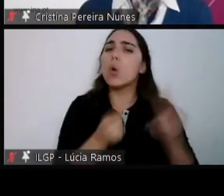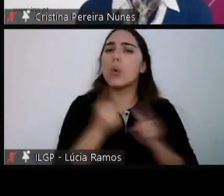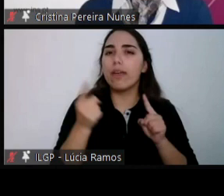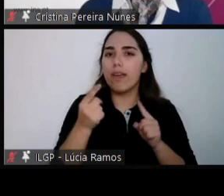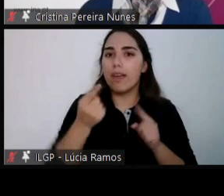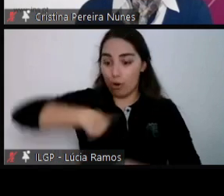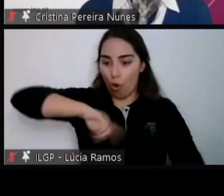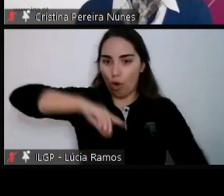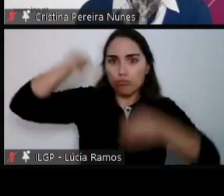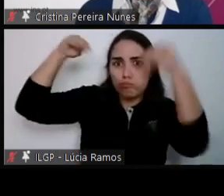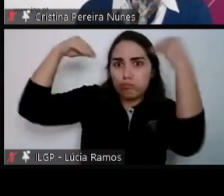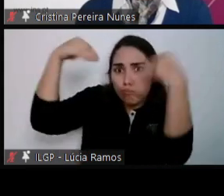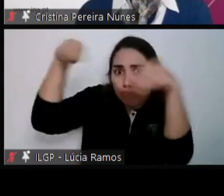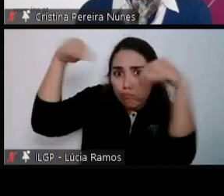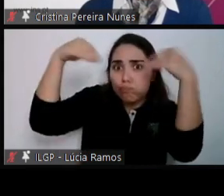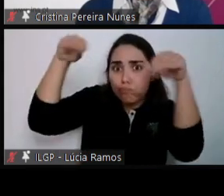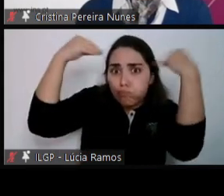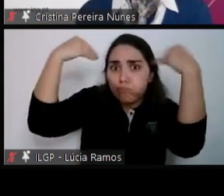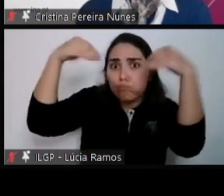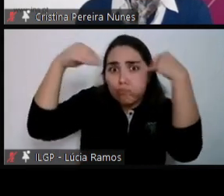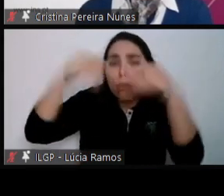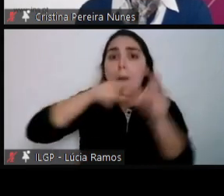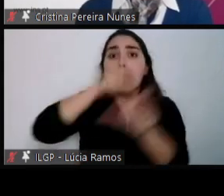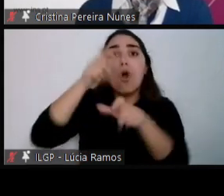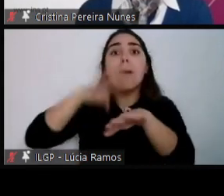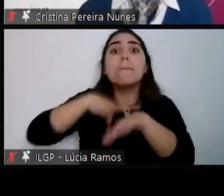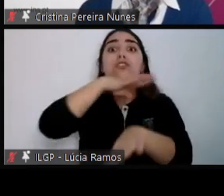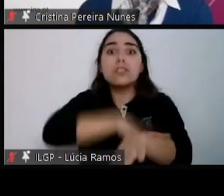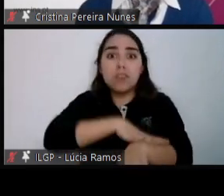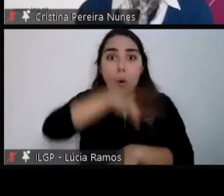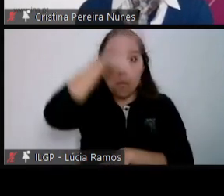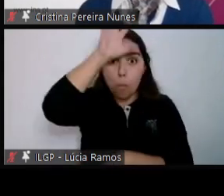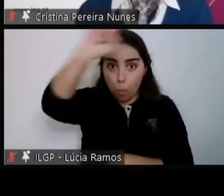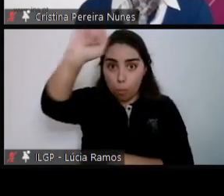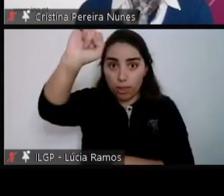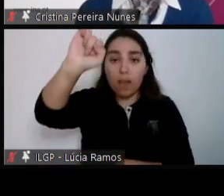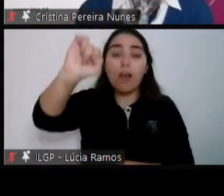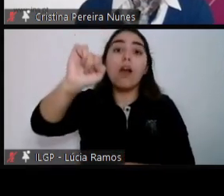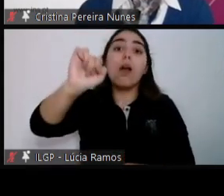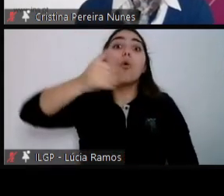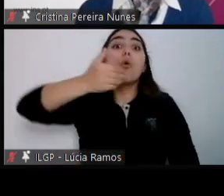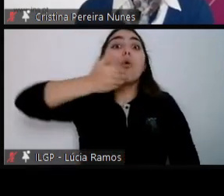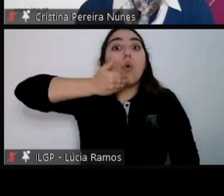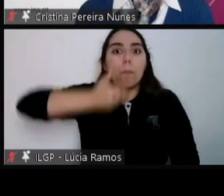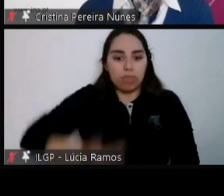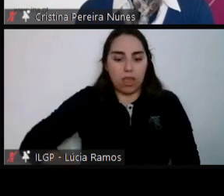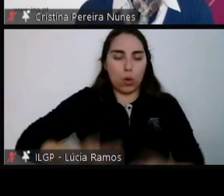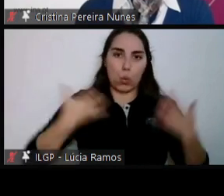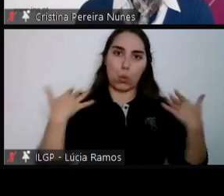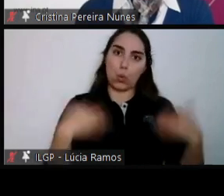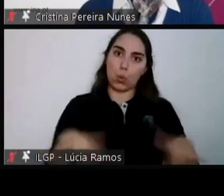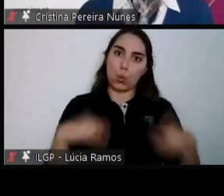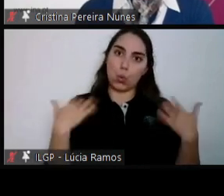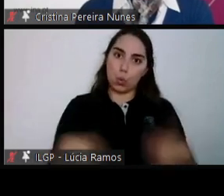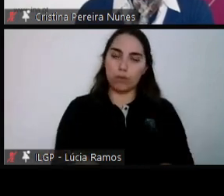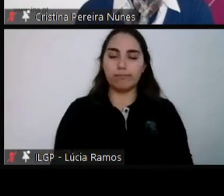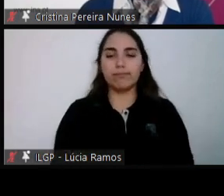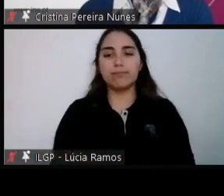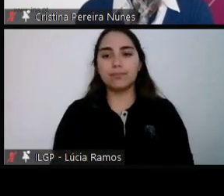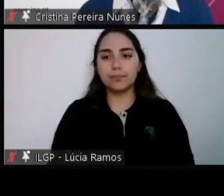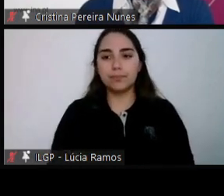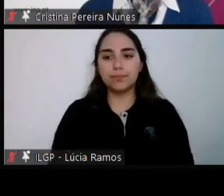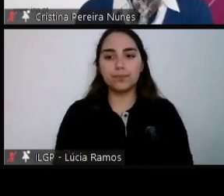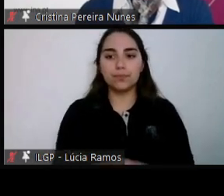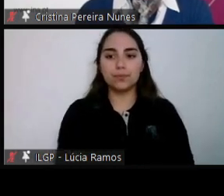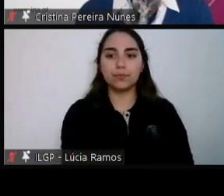funcionários da administração pública em competências que eu considero críticas e vou apresentar, principalmente naquilo que são os